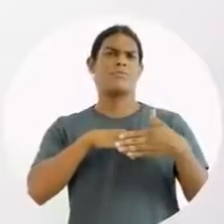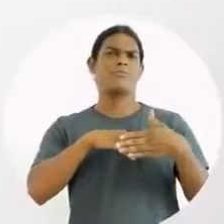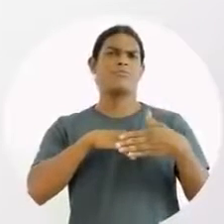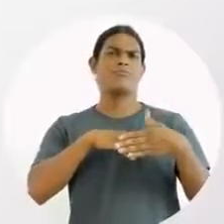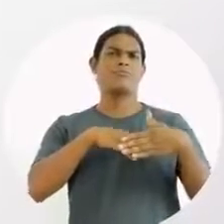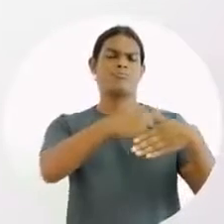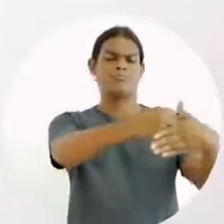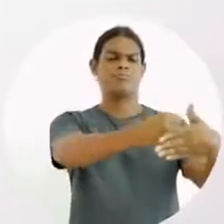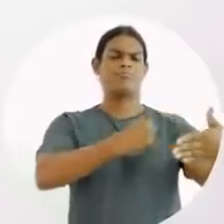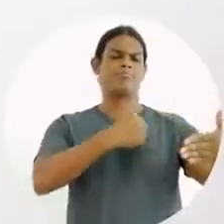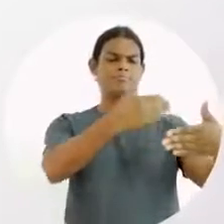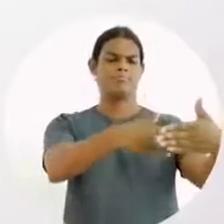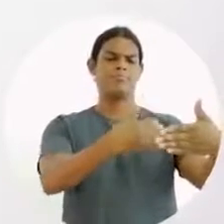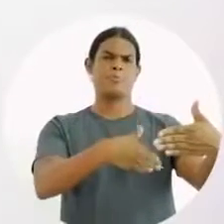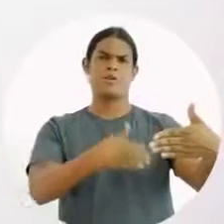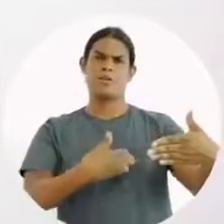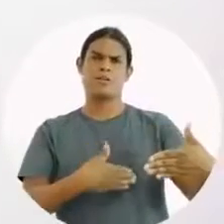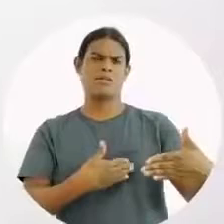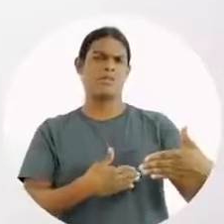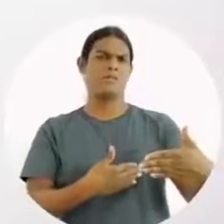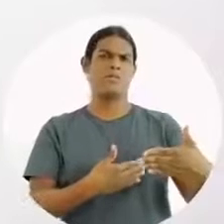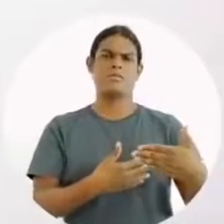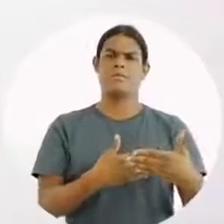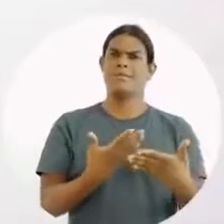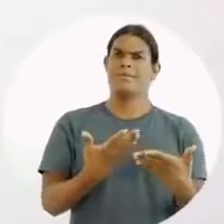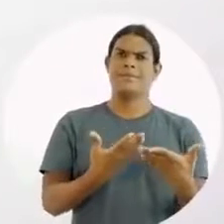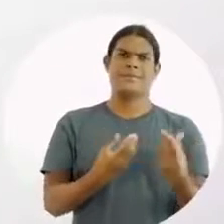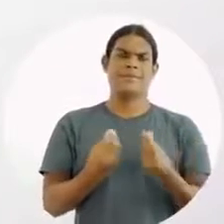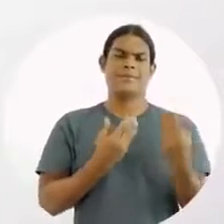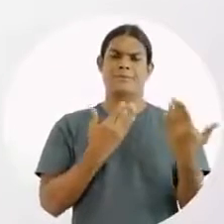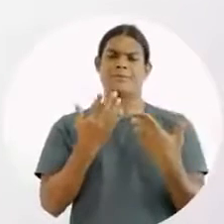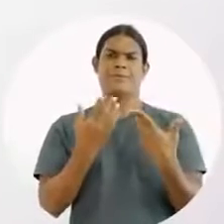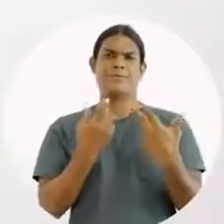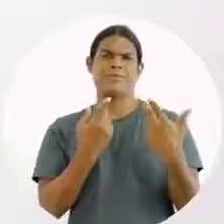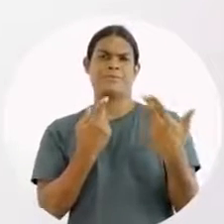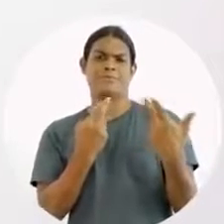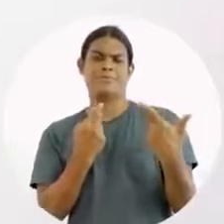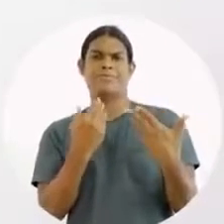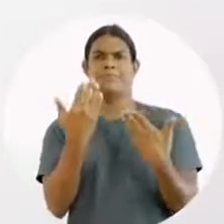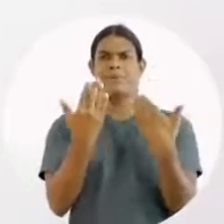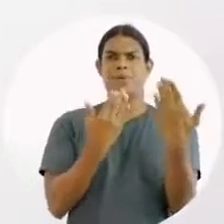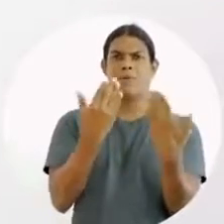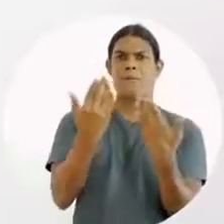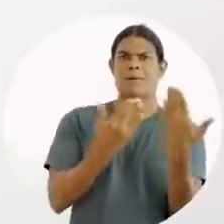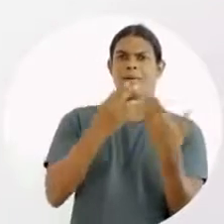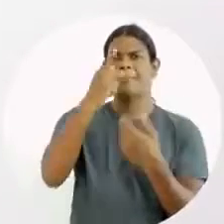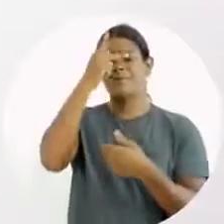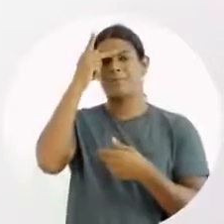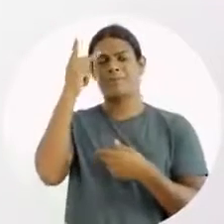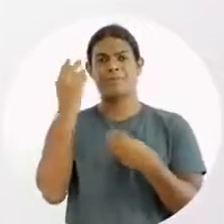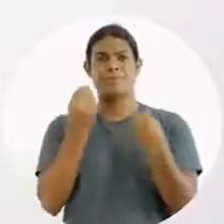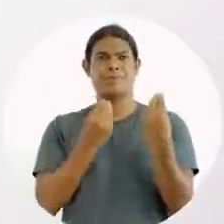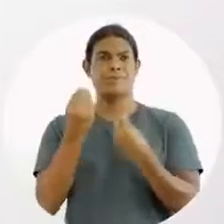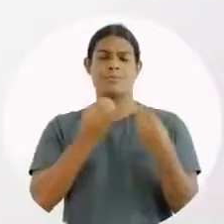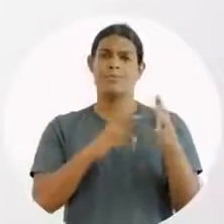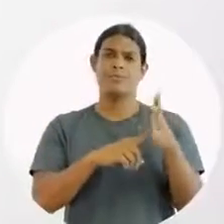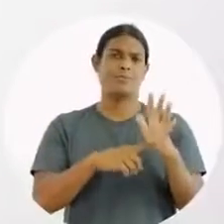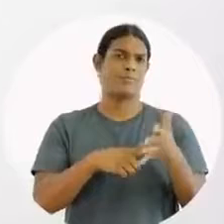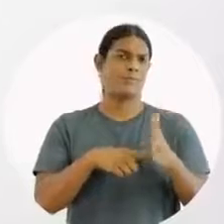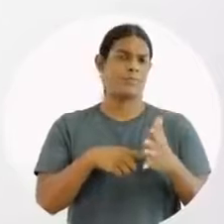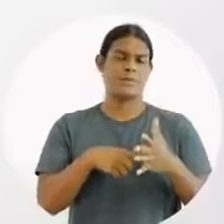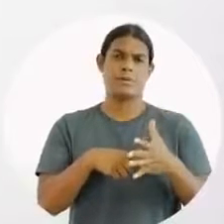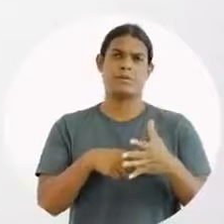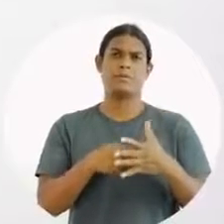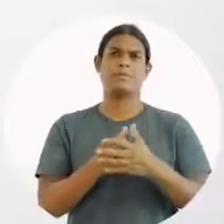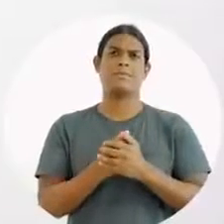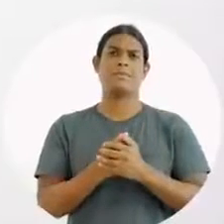pessoa. Então, na realidade, não existia uma preferência por pessoas. É muito importante que vocês visualizem isso